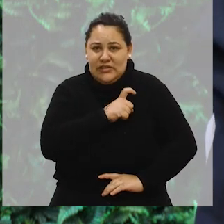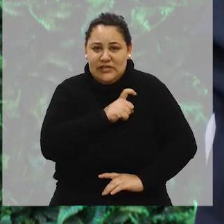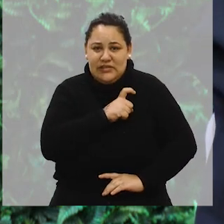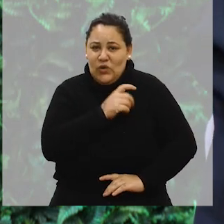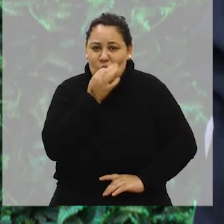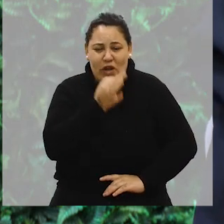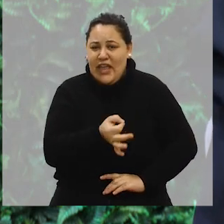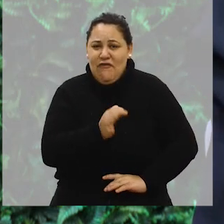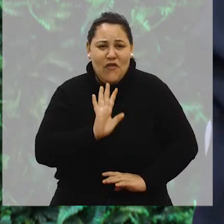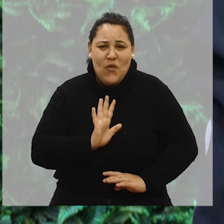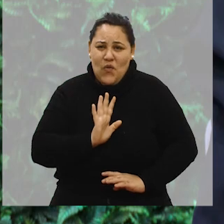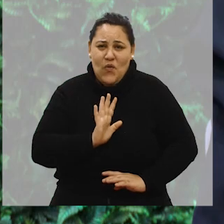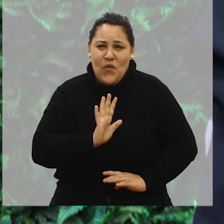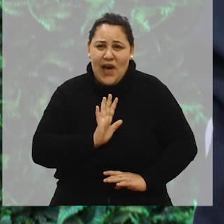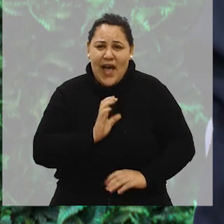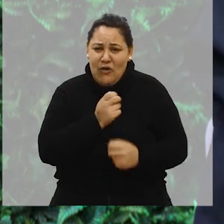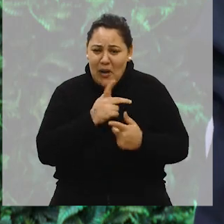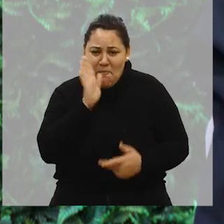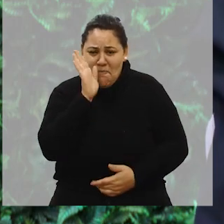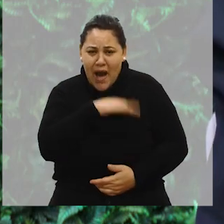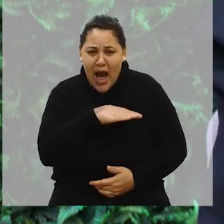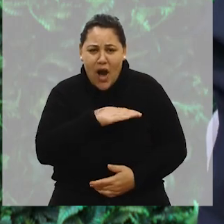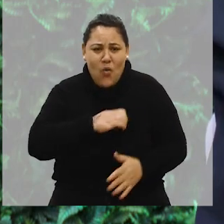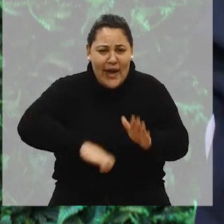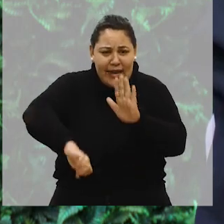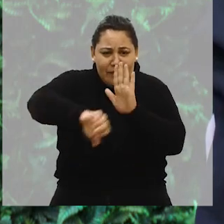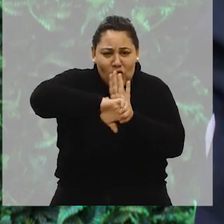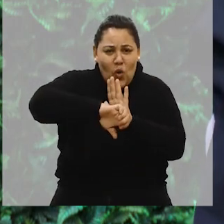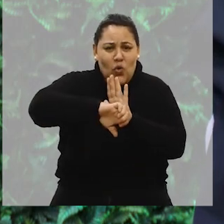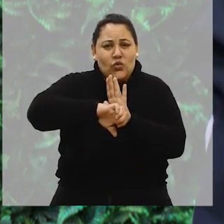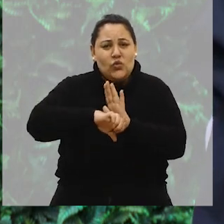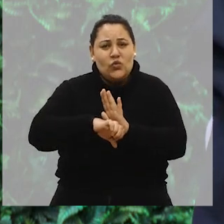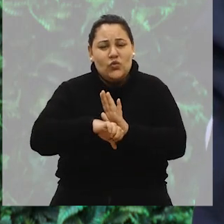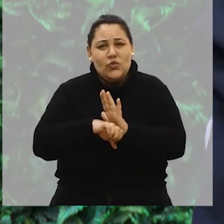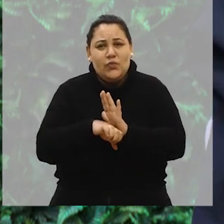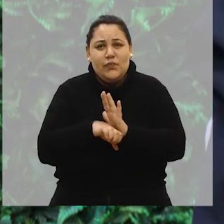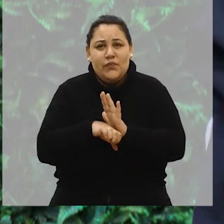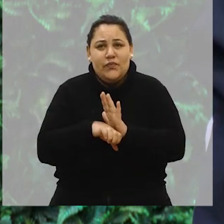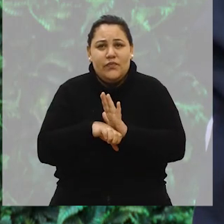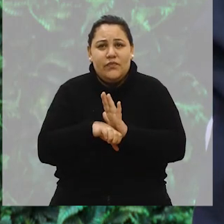são terríveis, elas são maldosas, são criminosas.